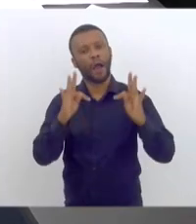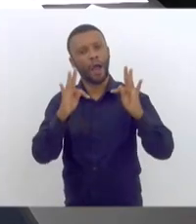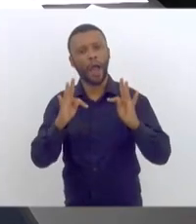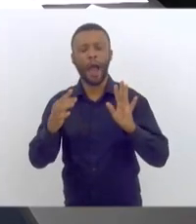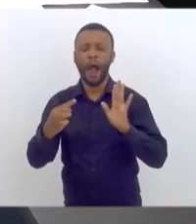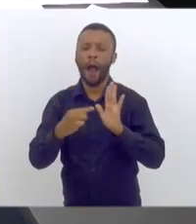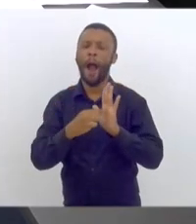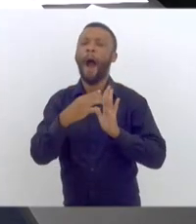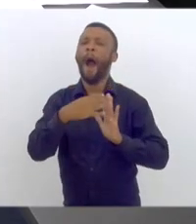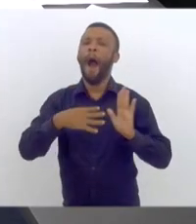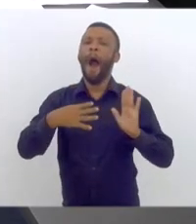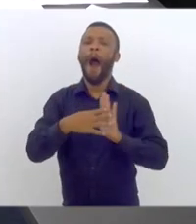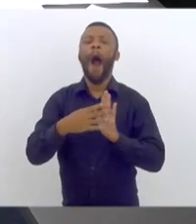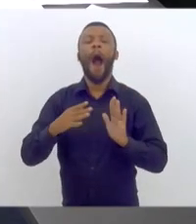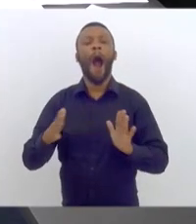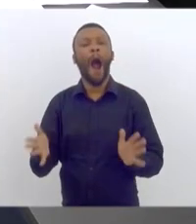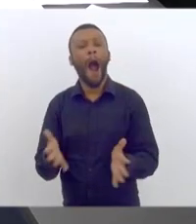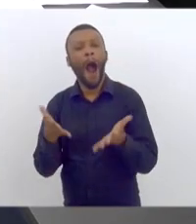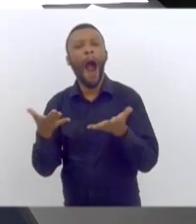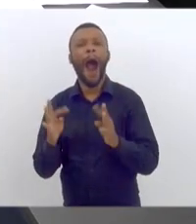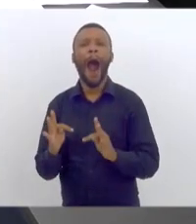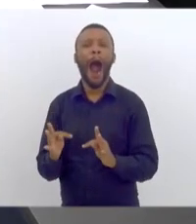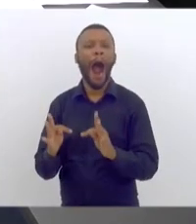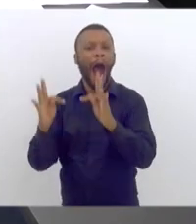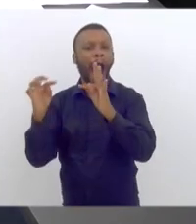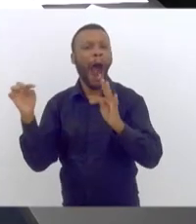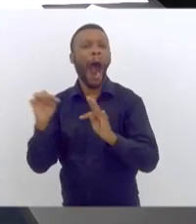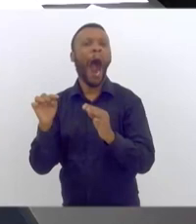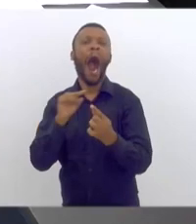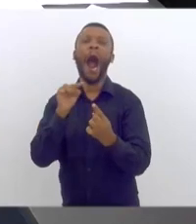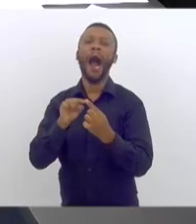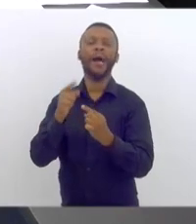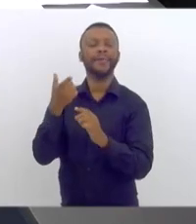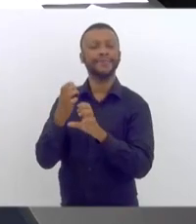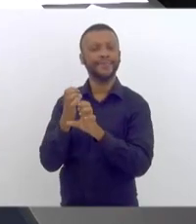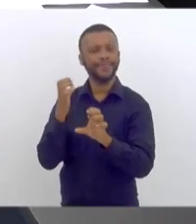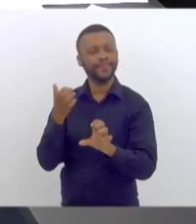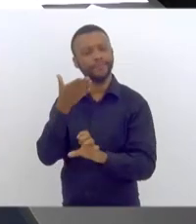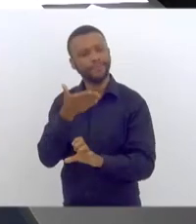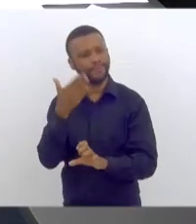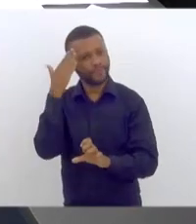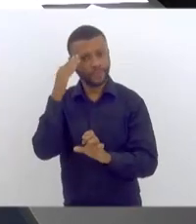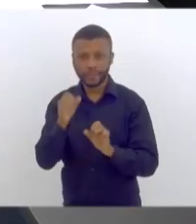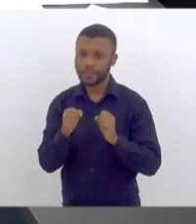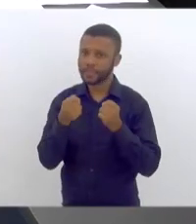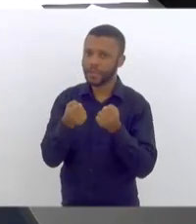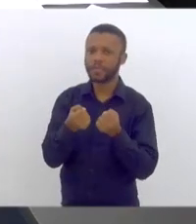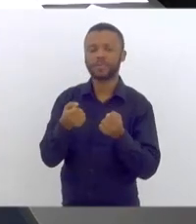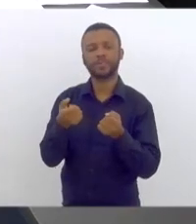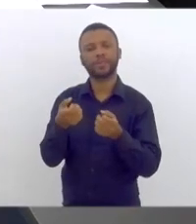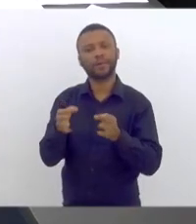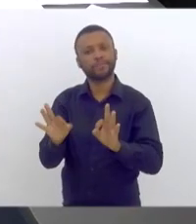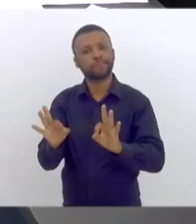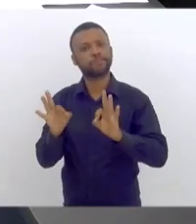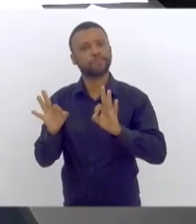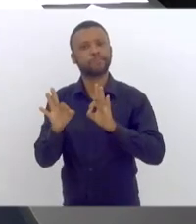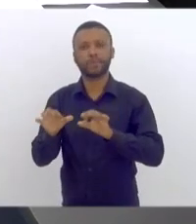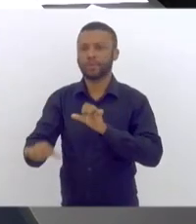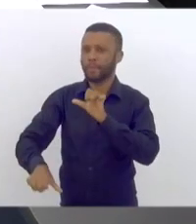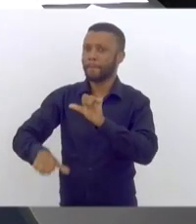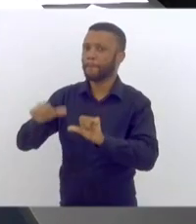o estímulo a tecnologia o senhor como Engenheiro eu sei que é um defensor aí da modernização né